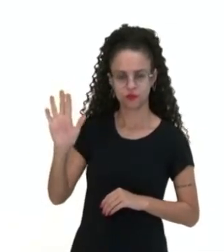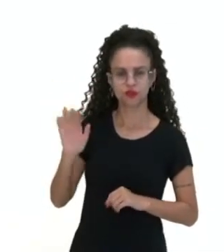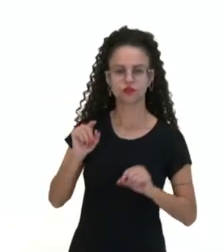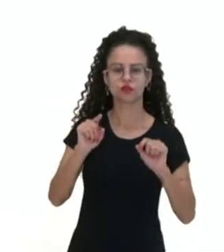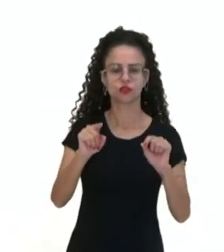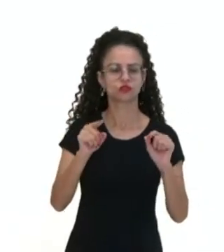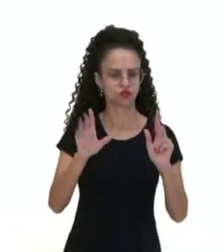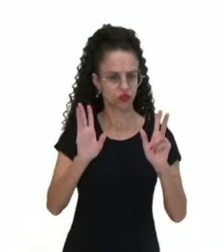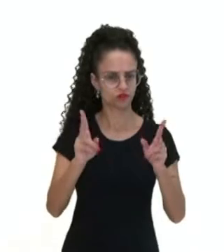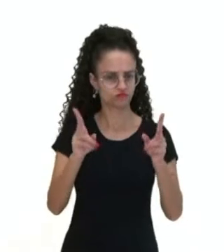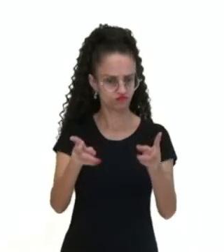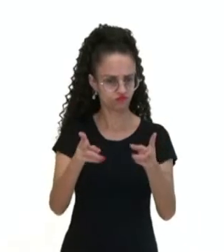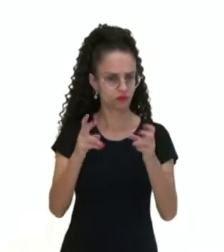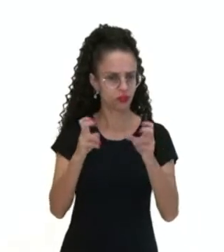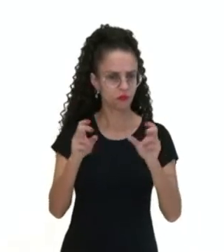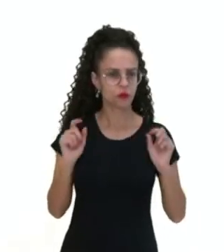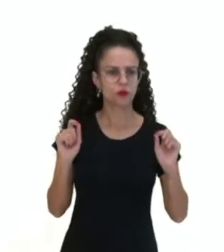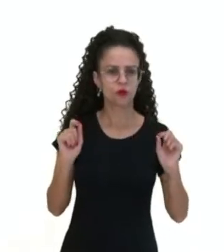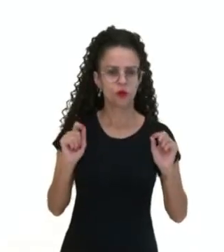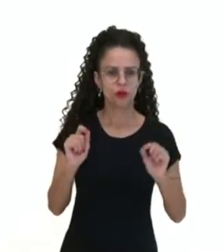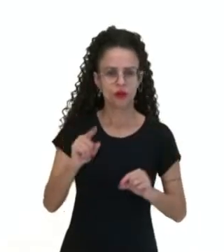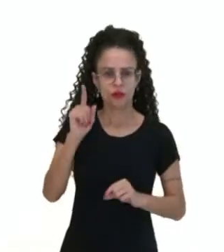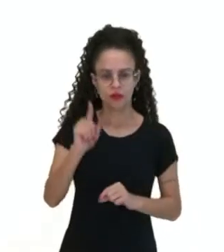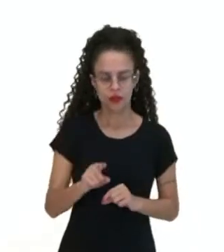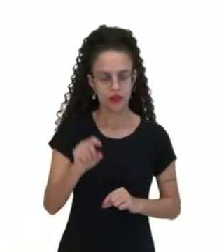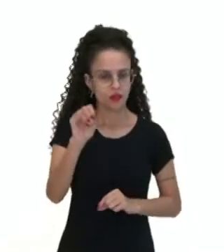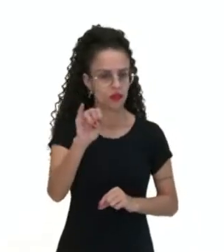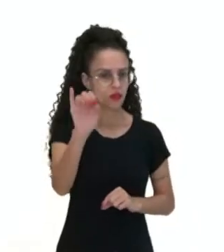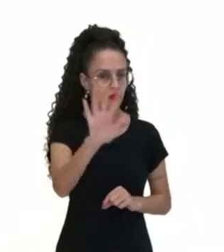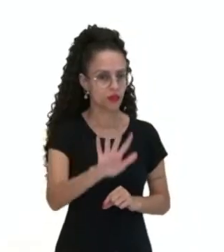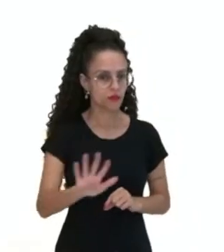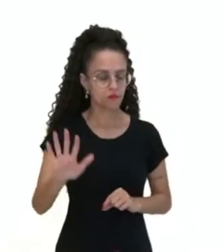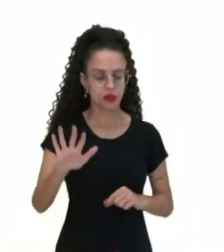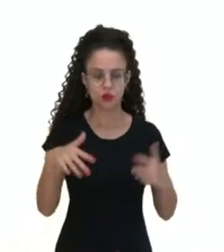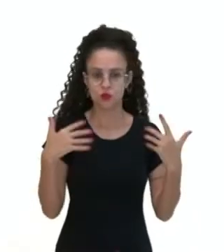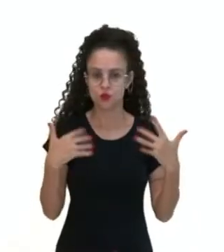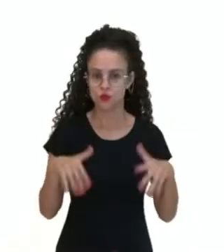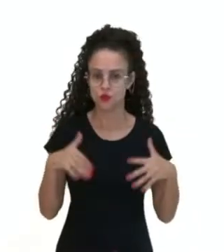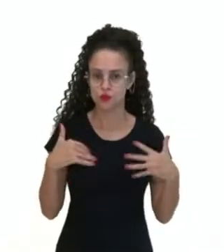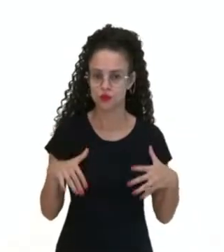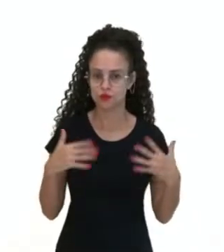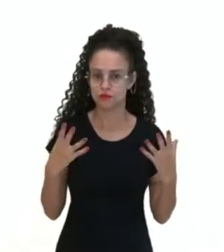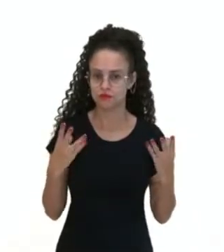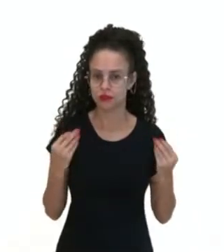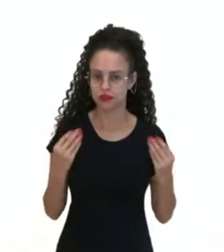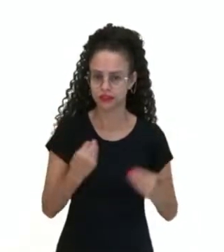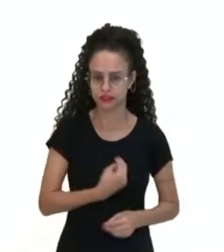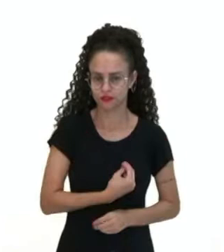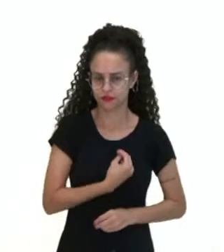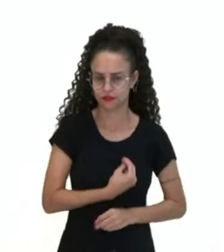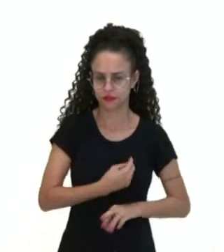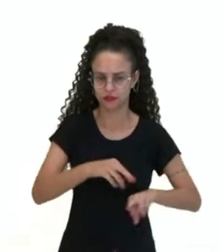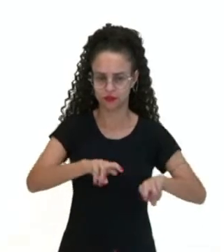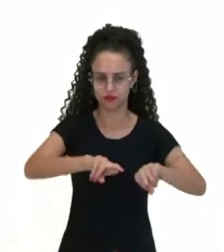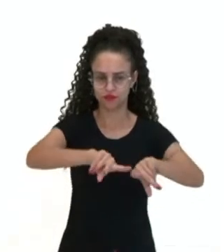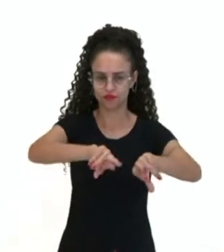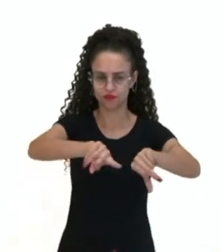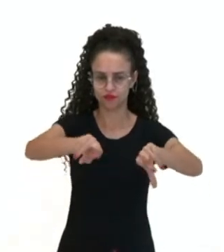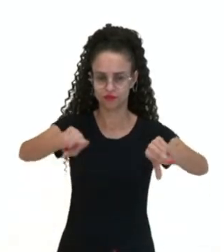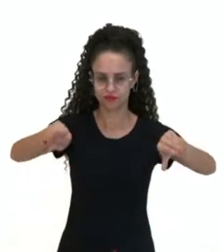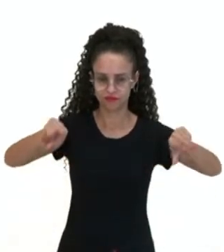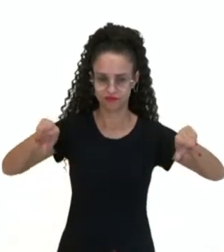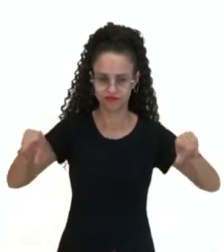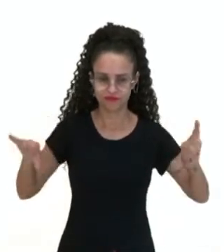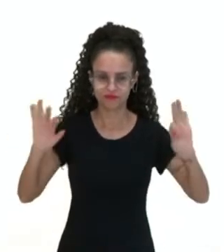já conseguiu identificar que é uma imagem rica em seres vivos, né? É uma imagem